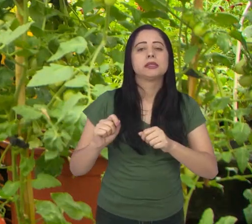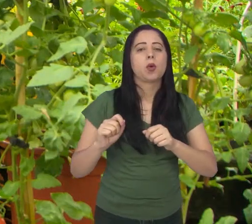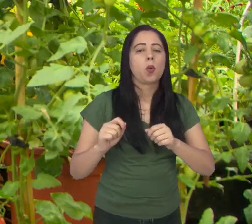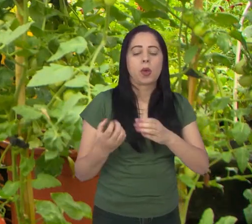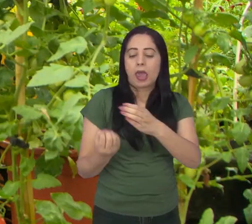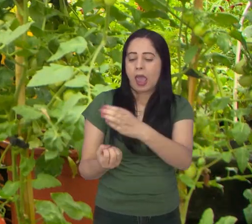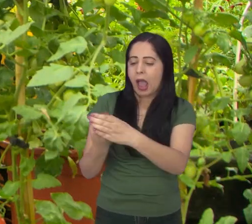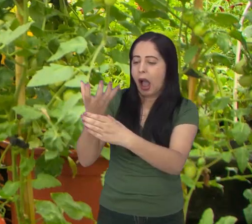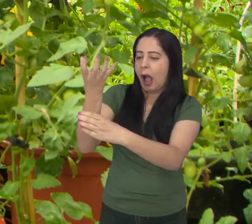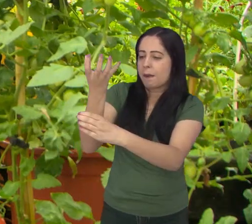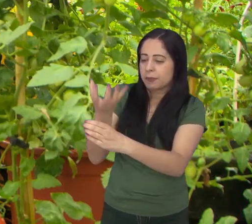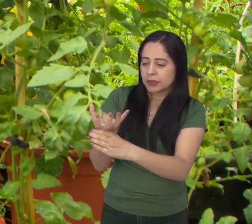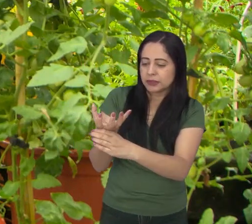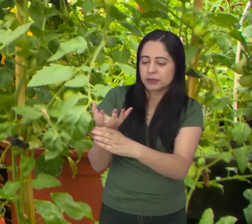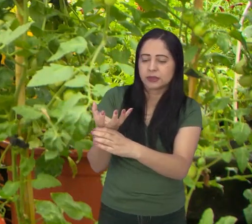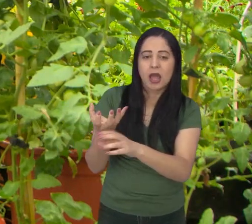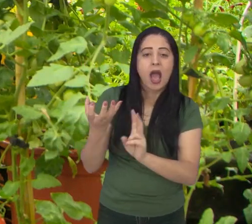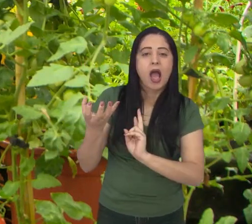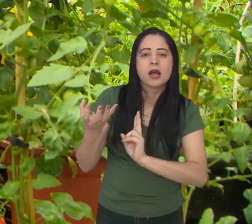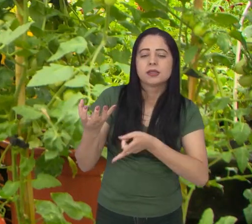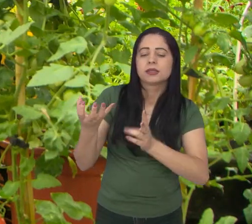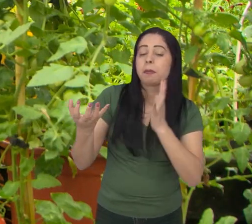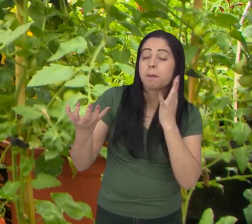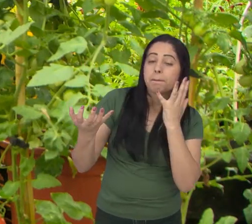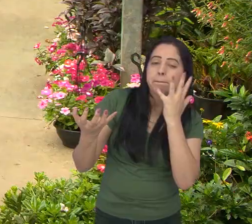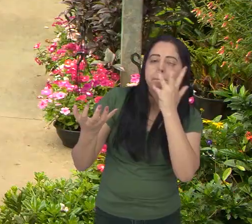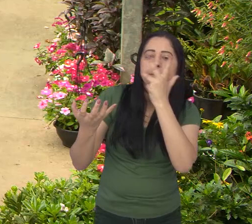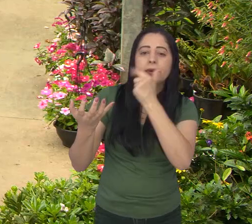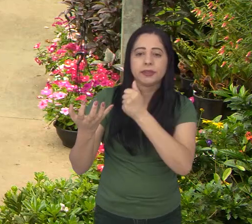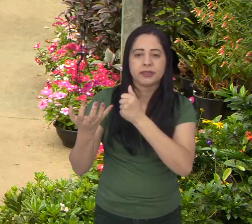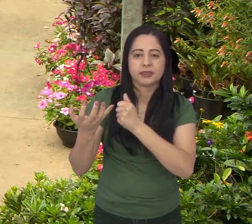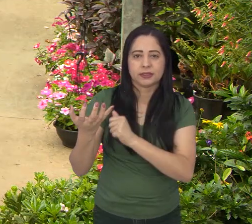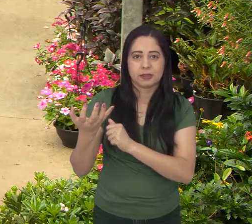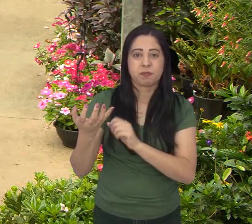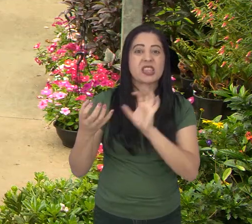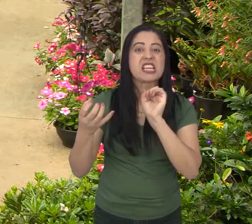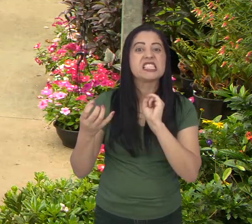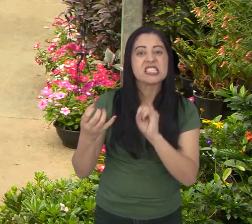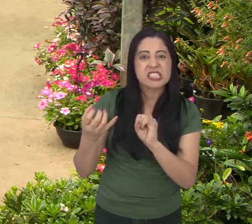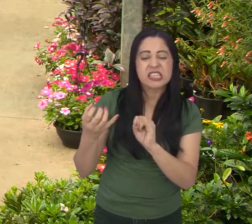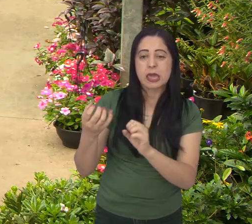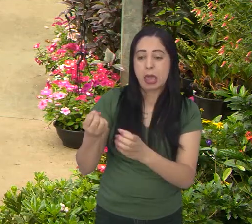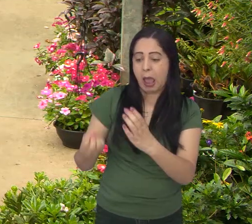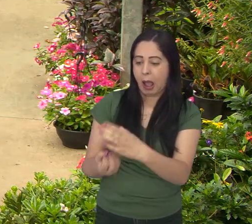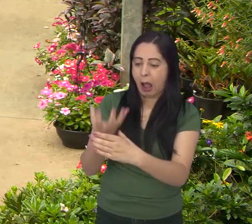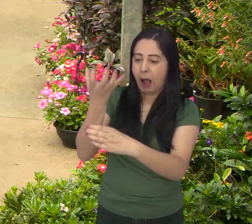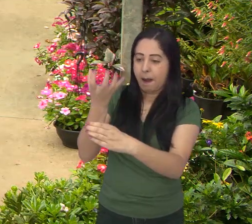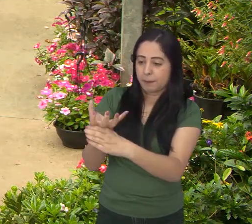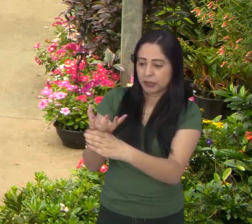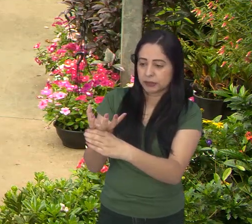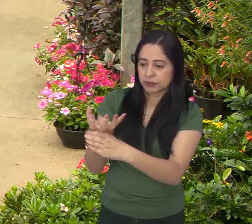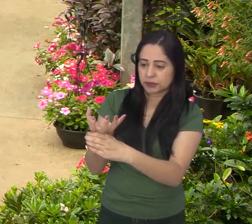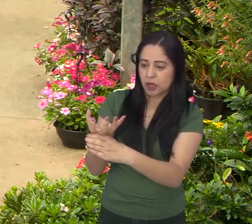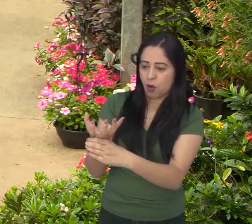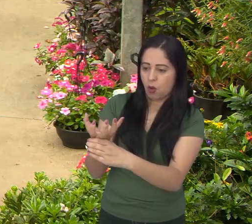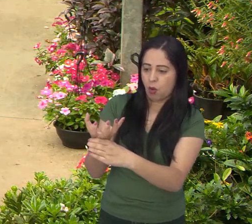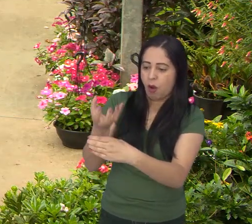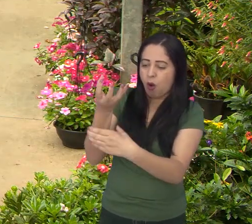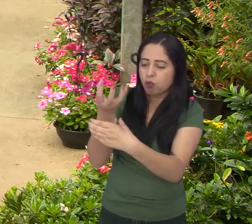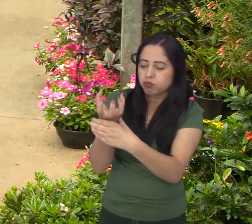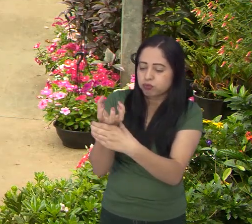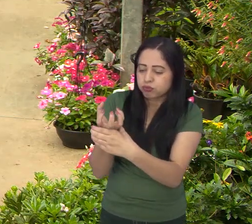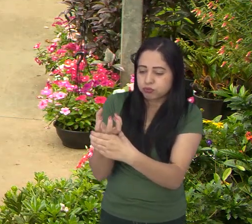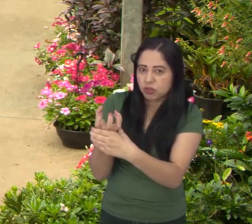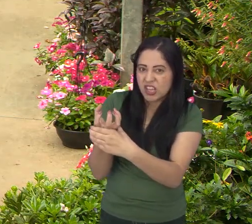planta fique cada vez mais autossuficiente. Mas quanto menor a planta, mais exigente ela fica.